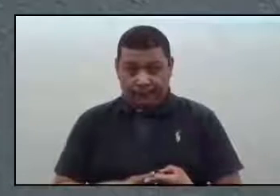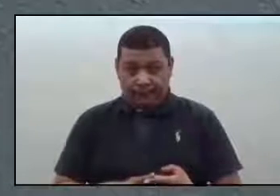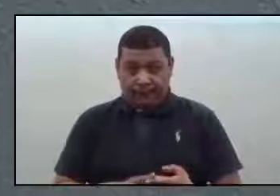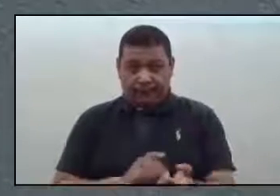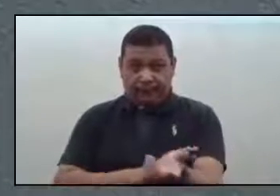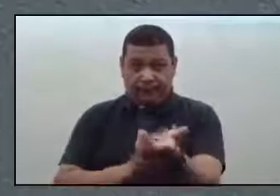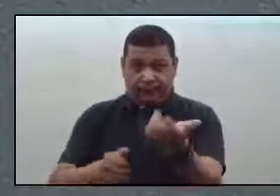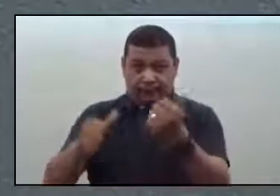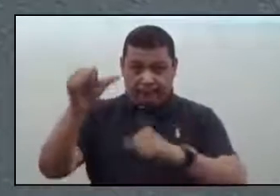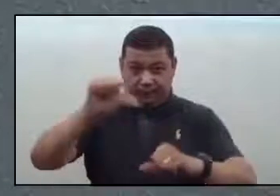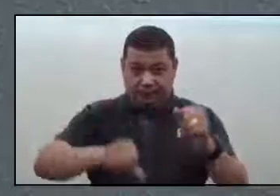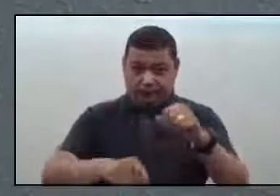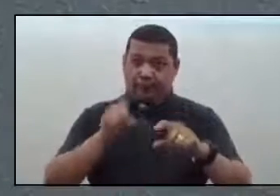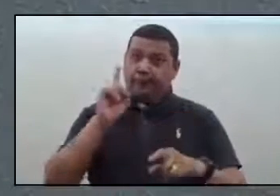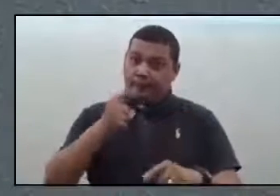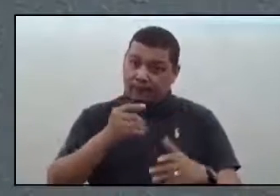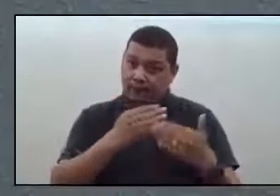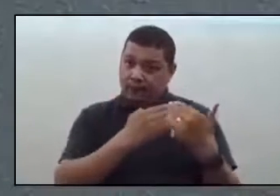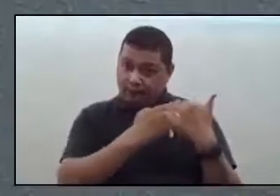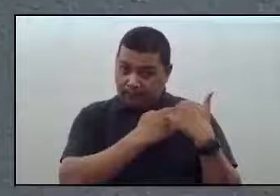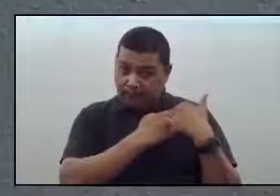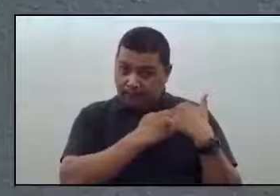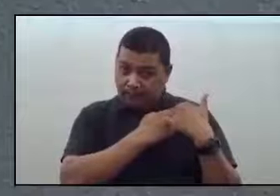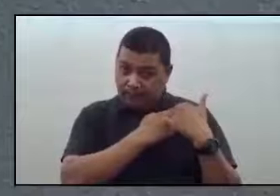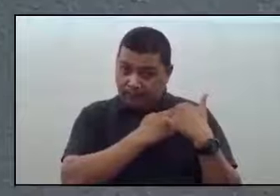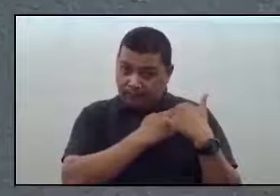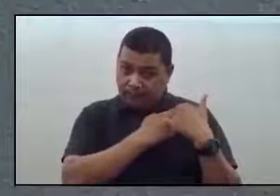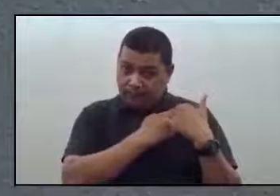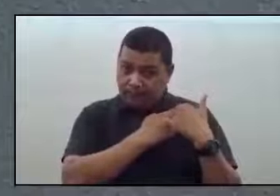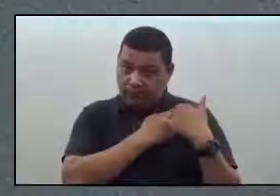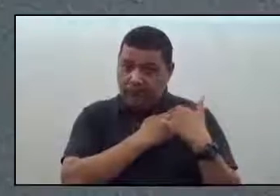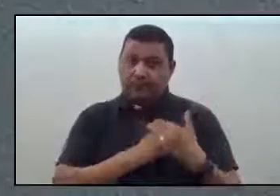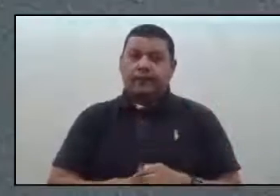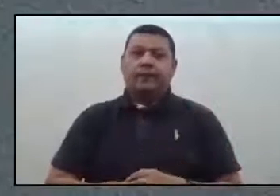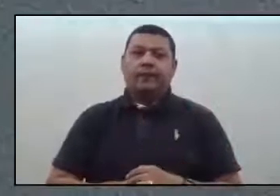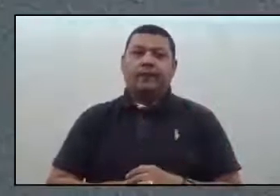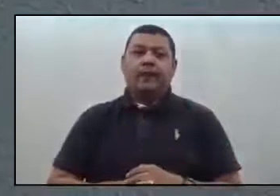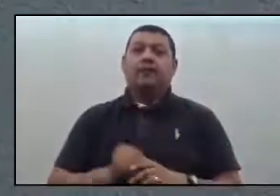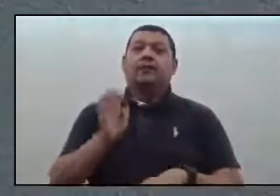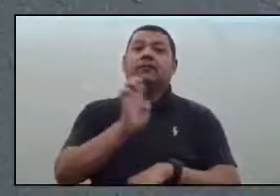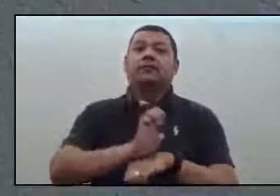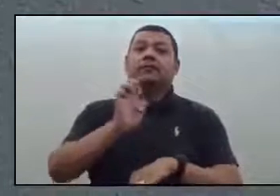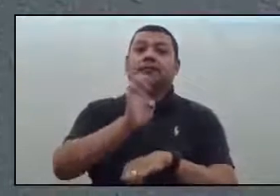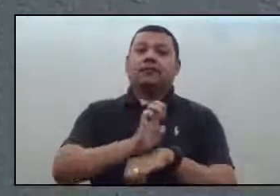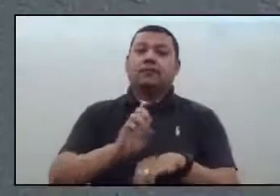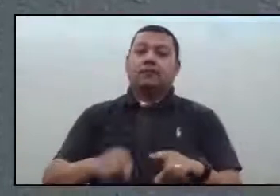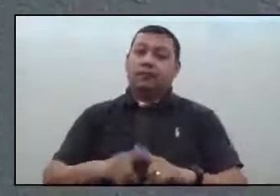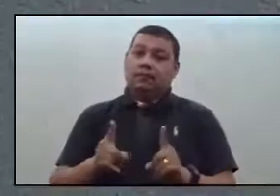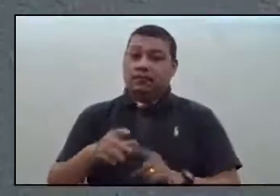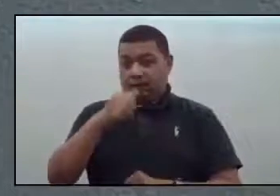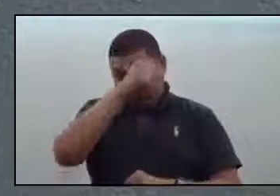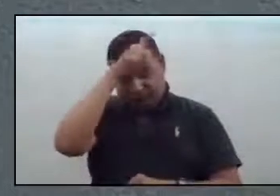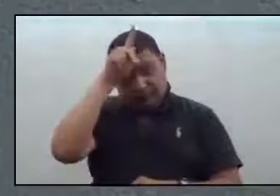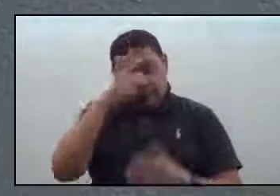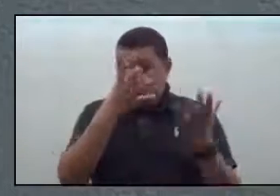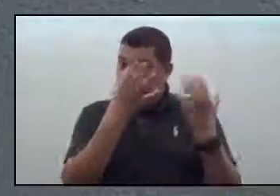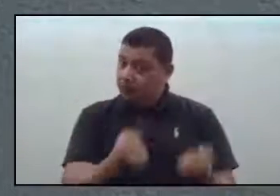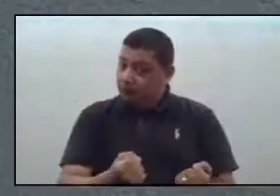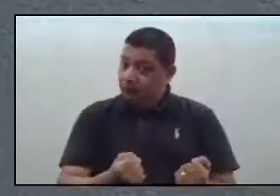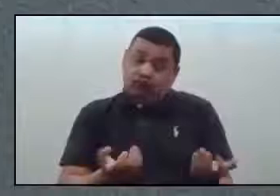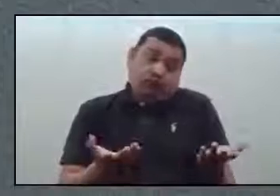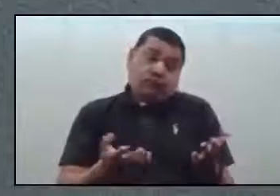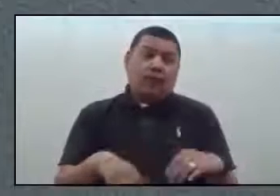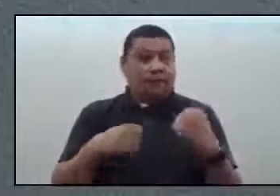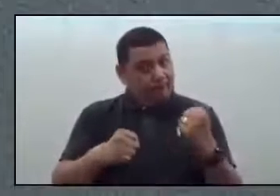né? Por ser média e alta complexidade. Mas o município assumiu e tem que fazer o melhor, fazer